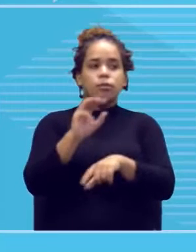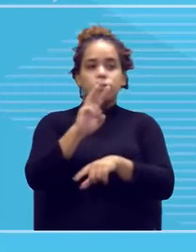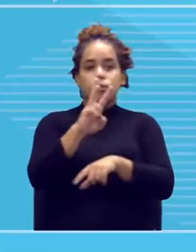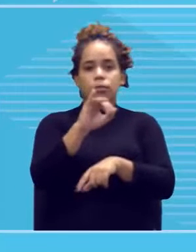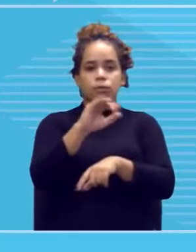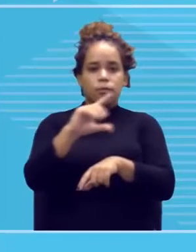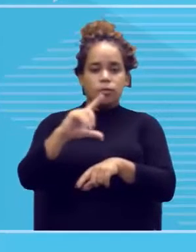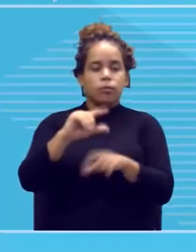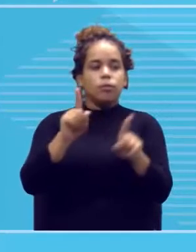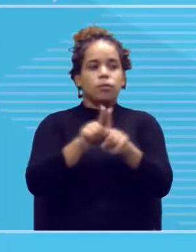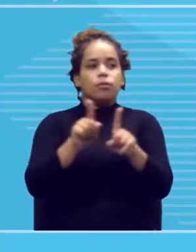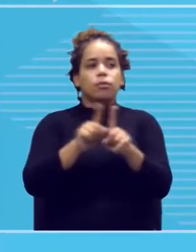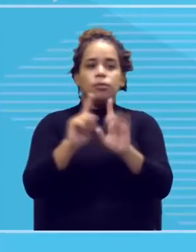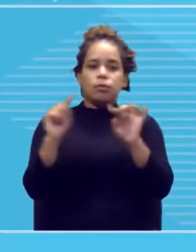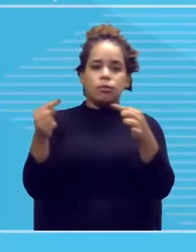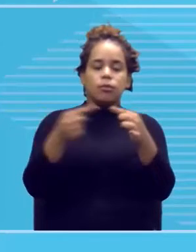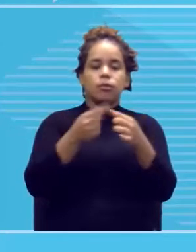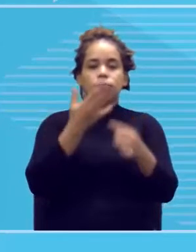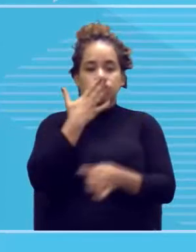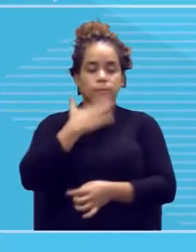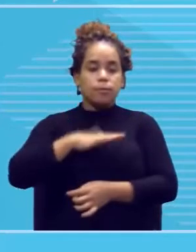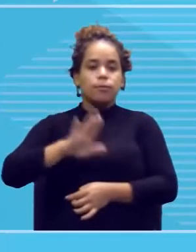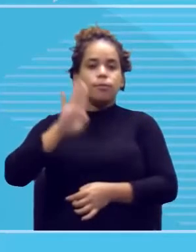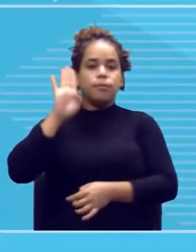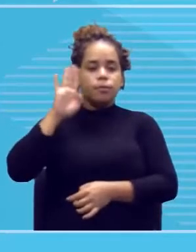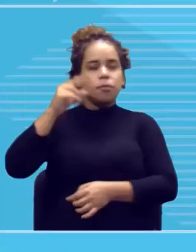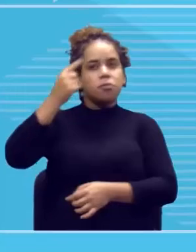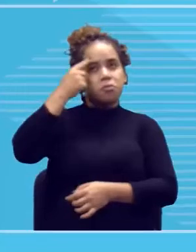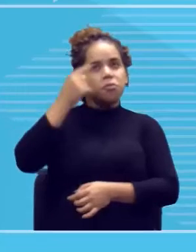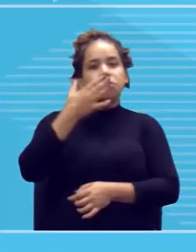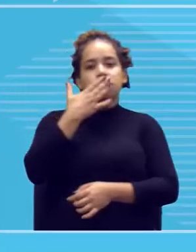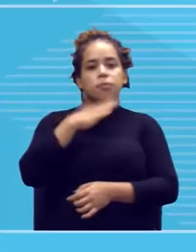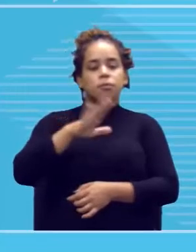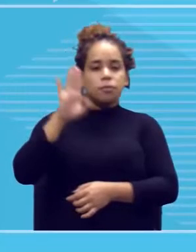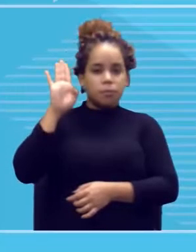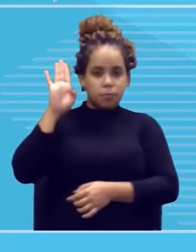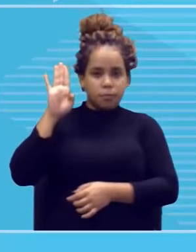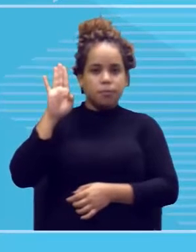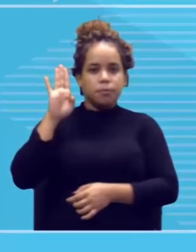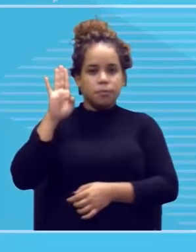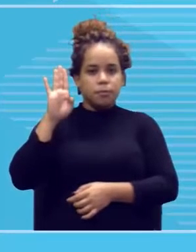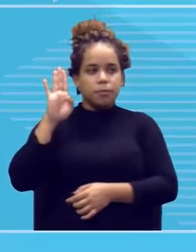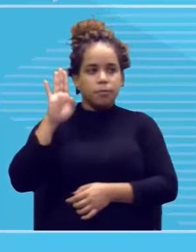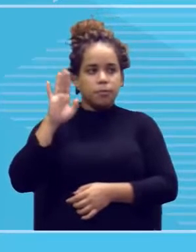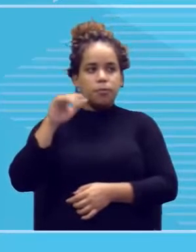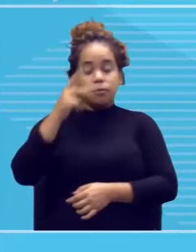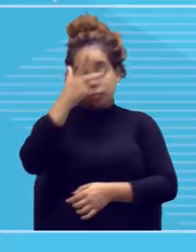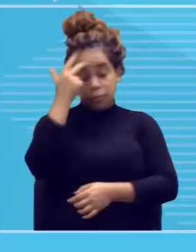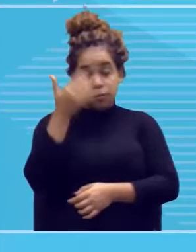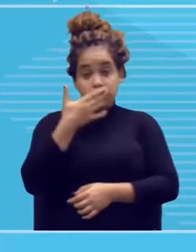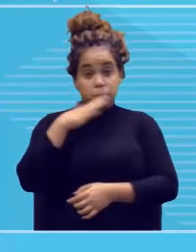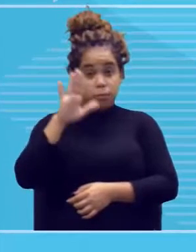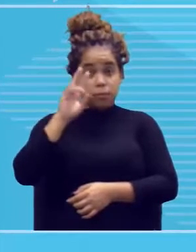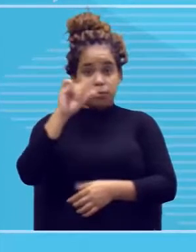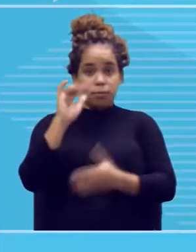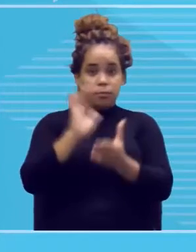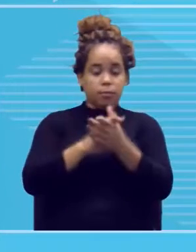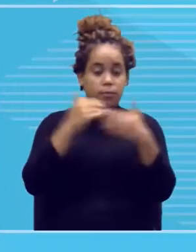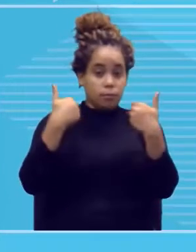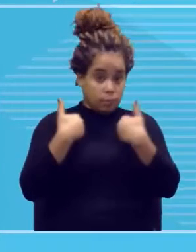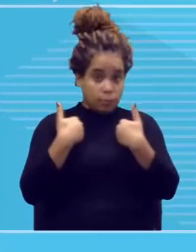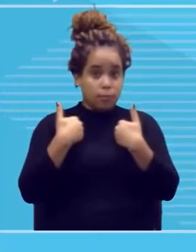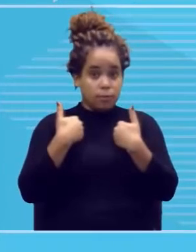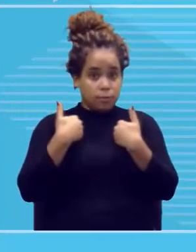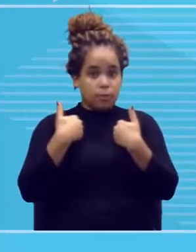também marca promessas pensa um pouquinho aí do que é uma promessa prometeu que vai casar comigo